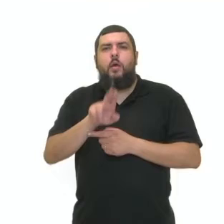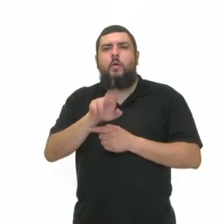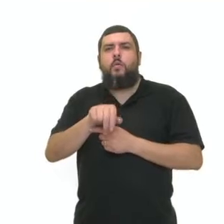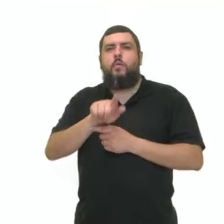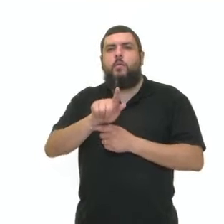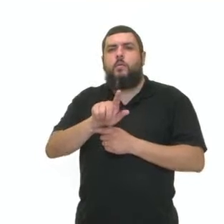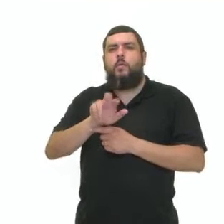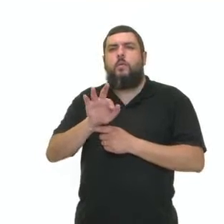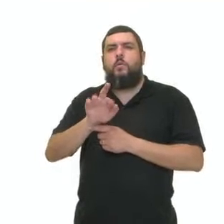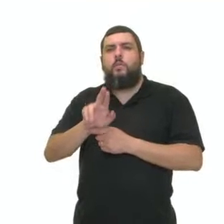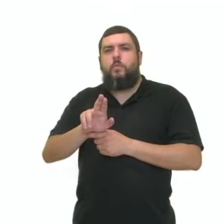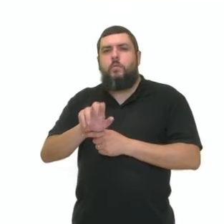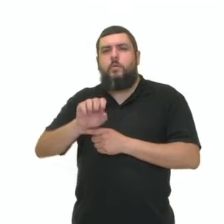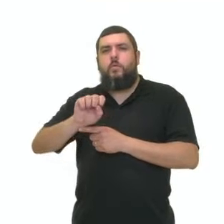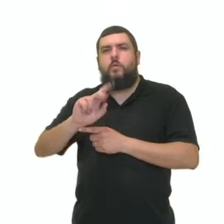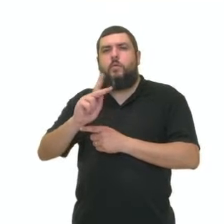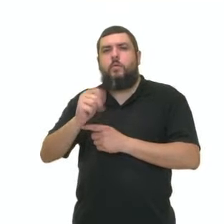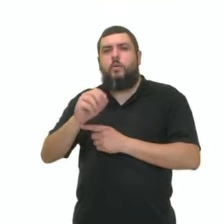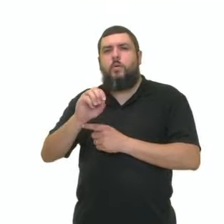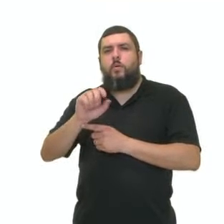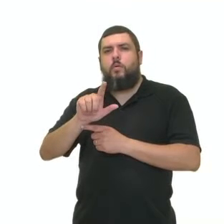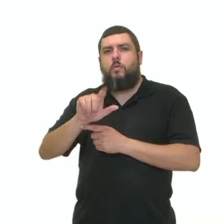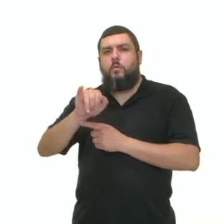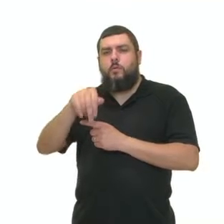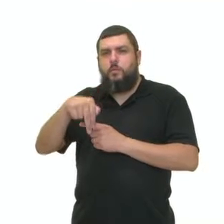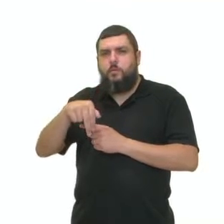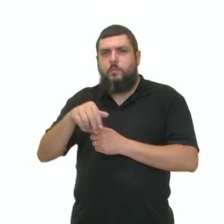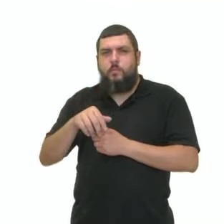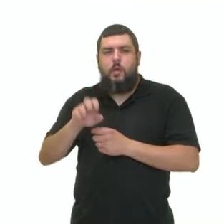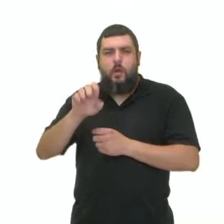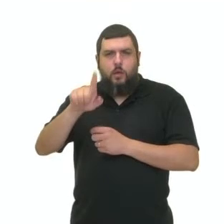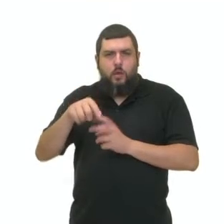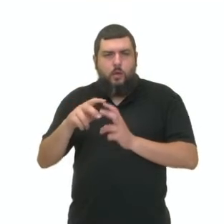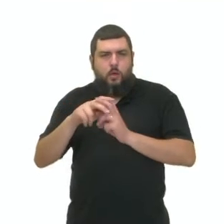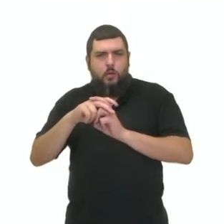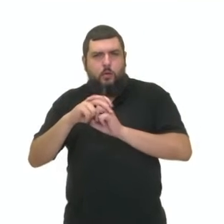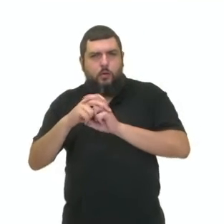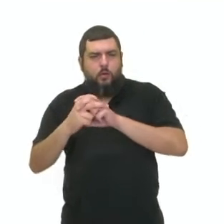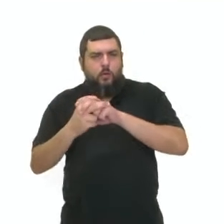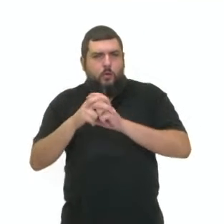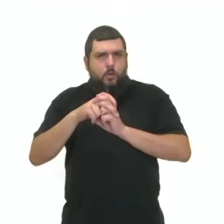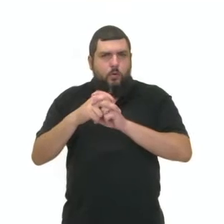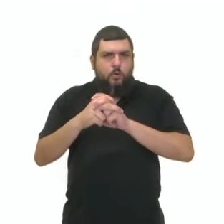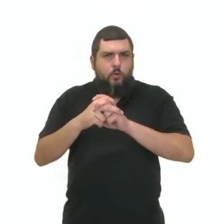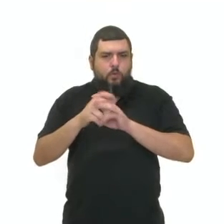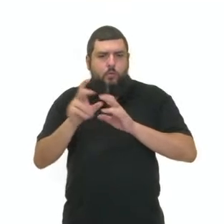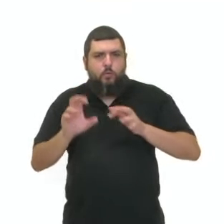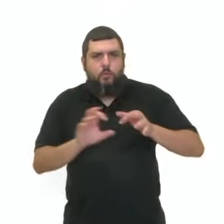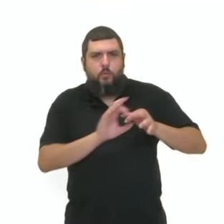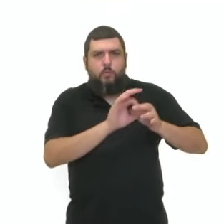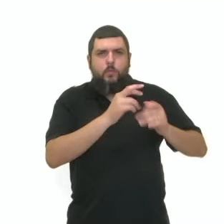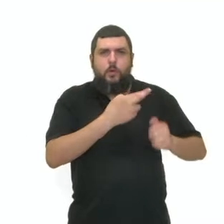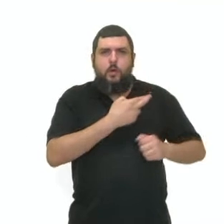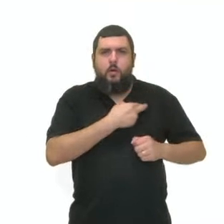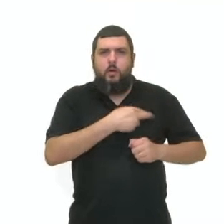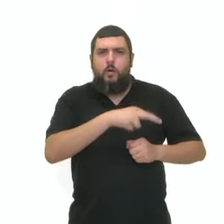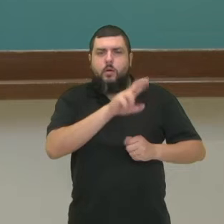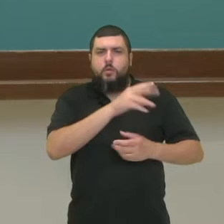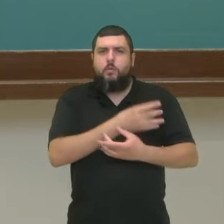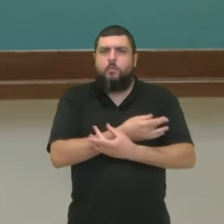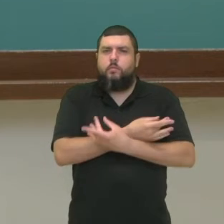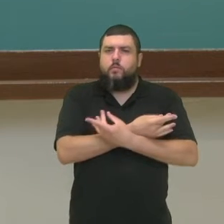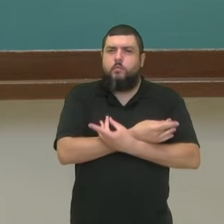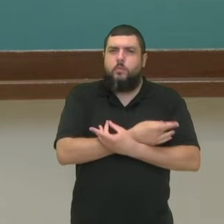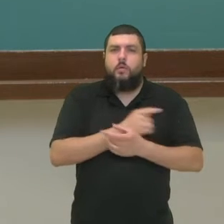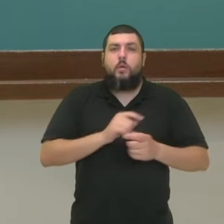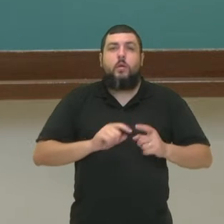estava relacionada ao budismo, porém mais adaptada à cultura chinesa vigente na época. Num primeiro momento, esse